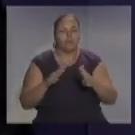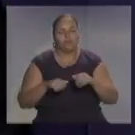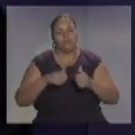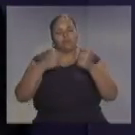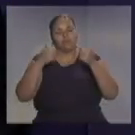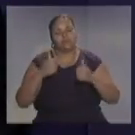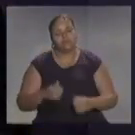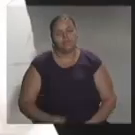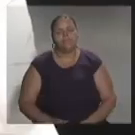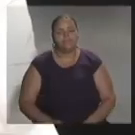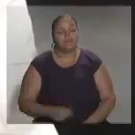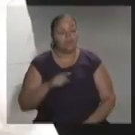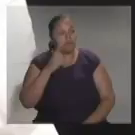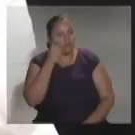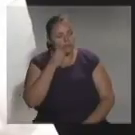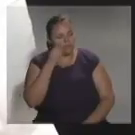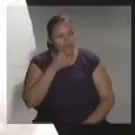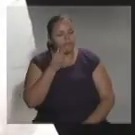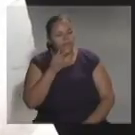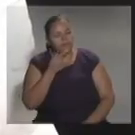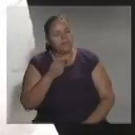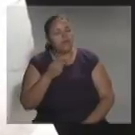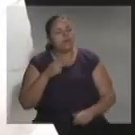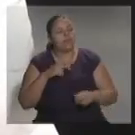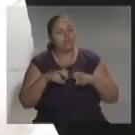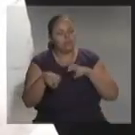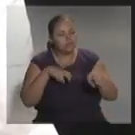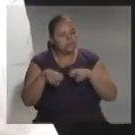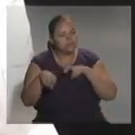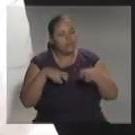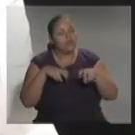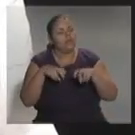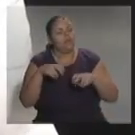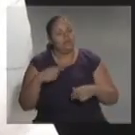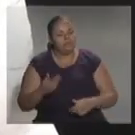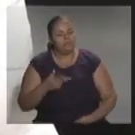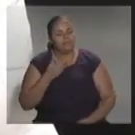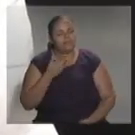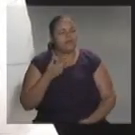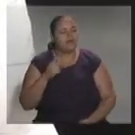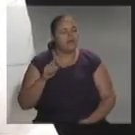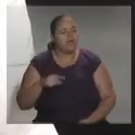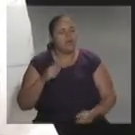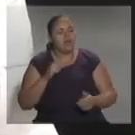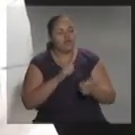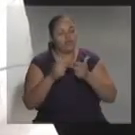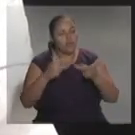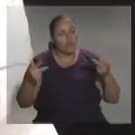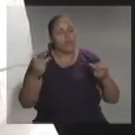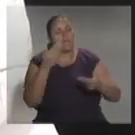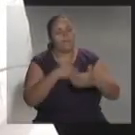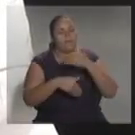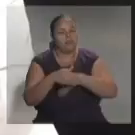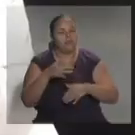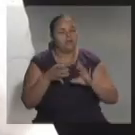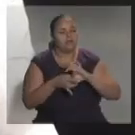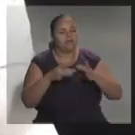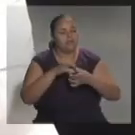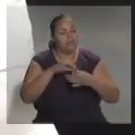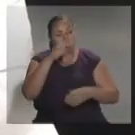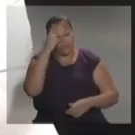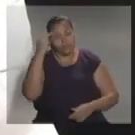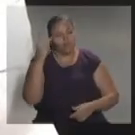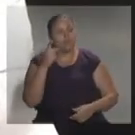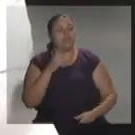uma cidade maravilhosa. Deputado, e falando ainda sobre mobilidade, mas aí voltado para a questão dos Jogos Paralímpicos e